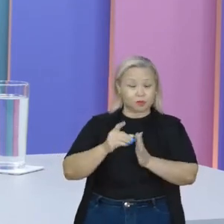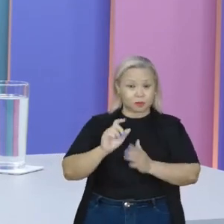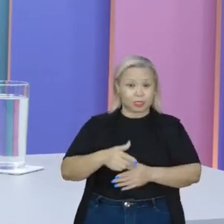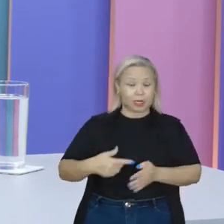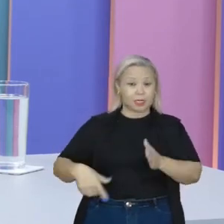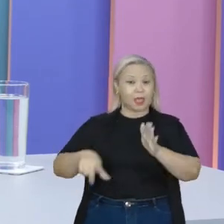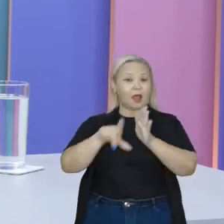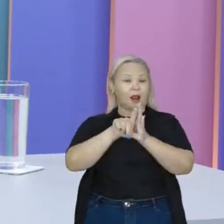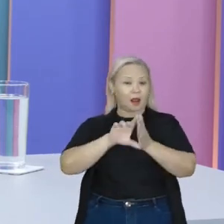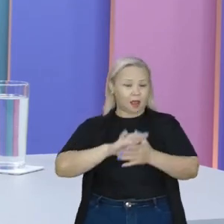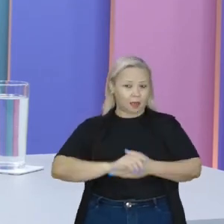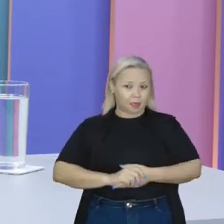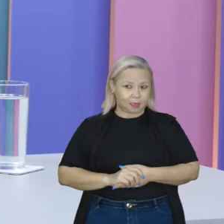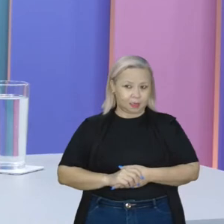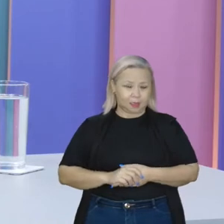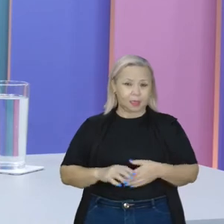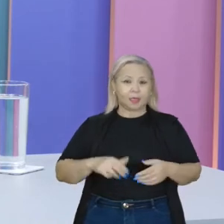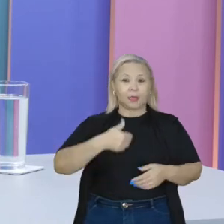lei